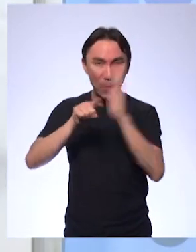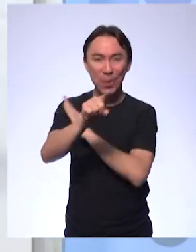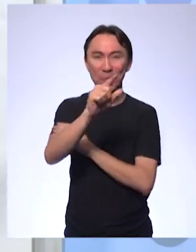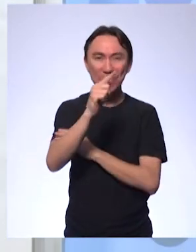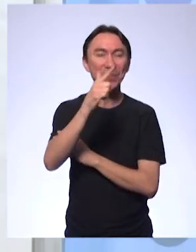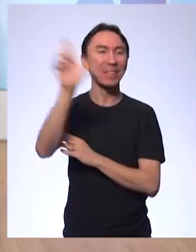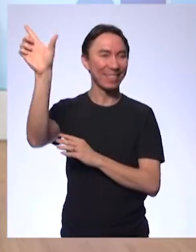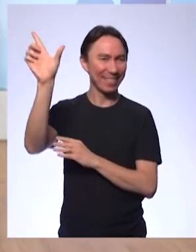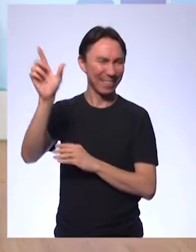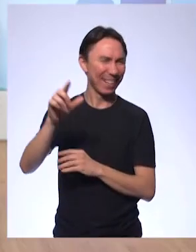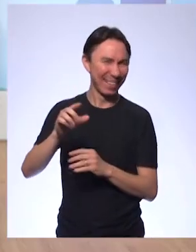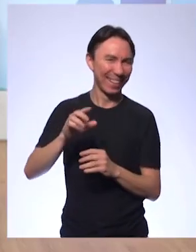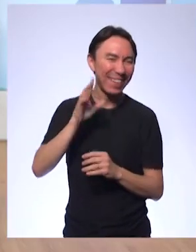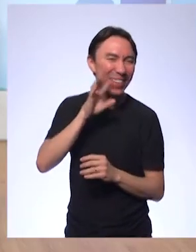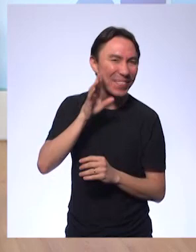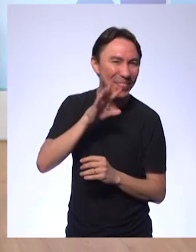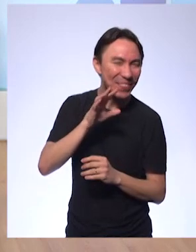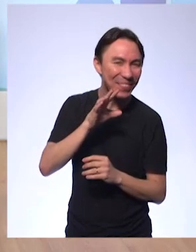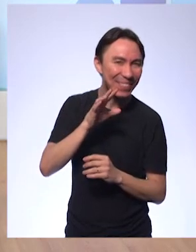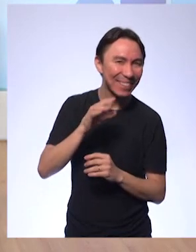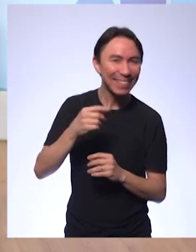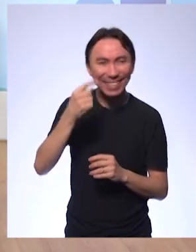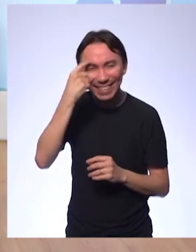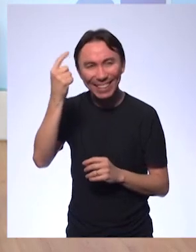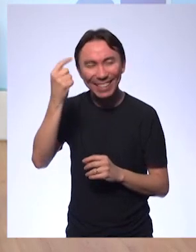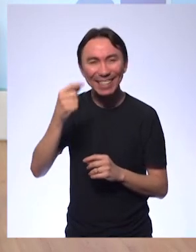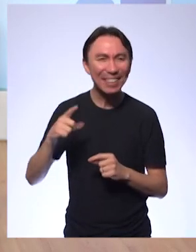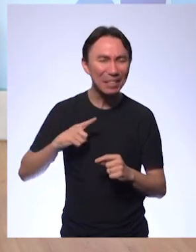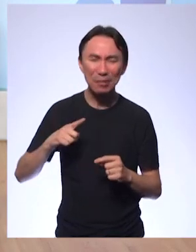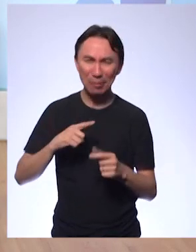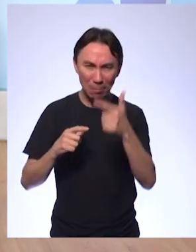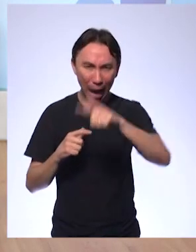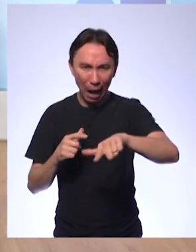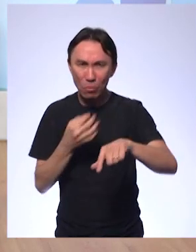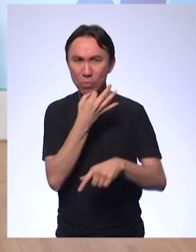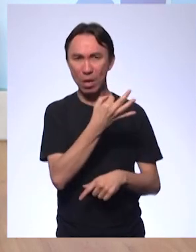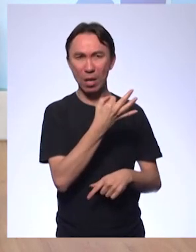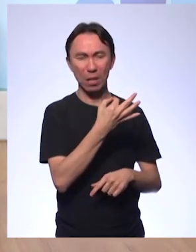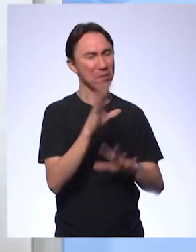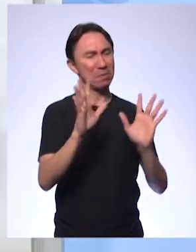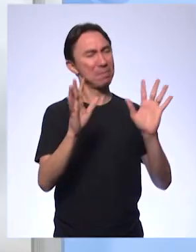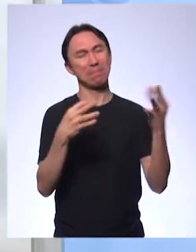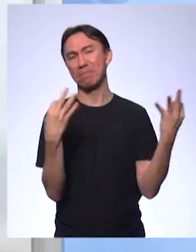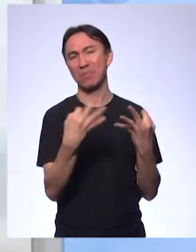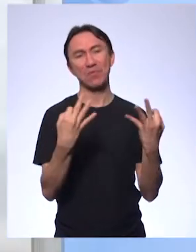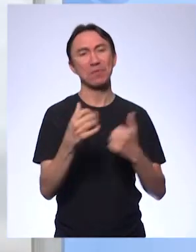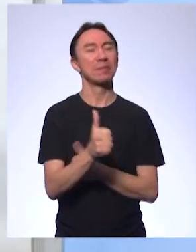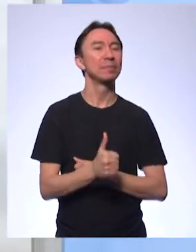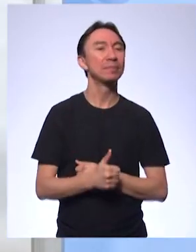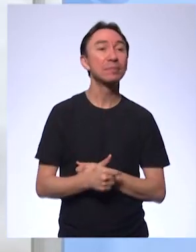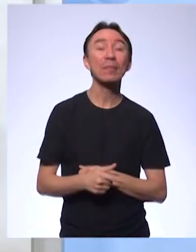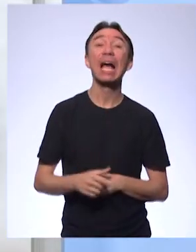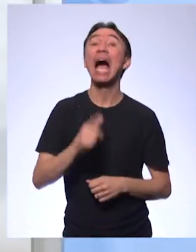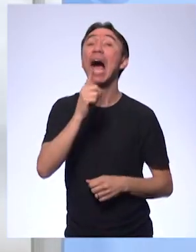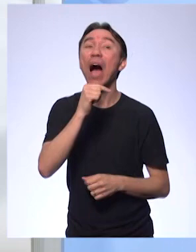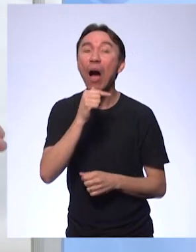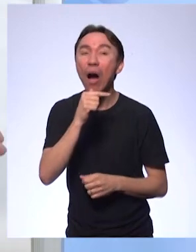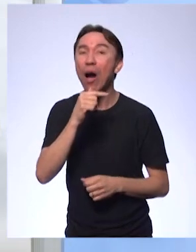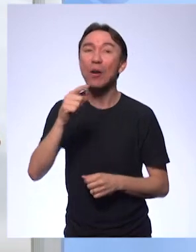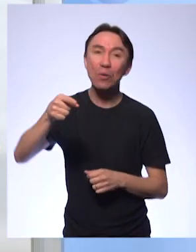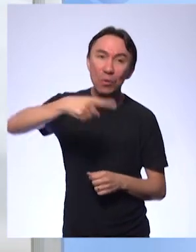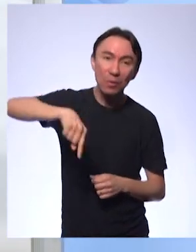foi, Joel? Foi. Você quer falar alguma coisa? Tem mais algum Não, tá comentário? perfeito, tranquilo. Bom, então a água que a gente bebe não